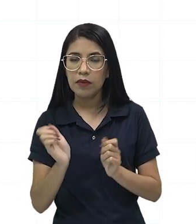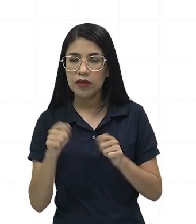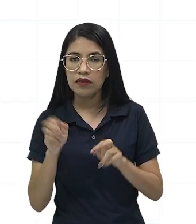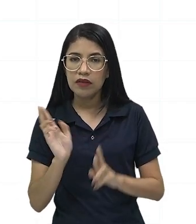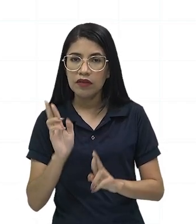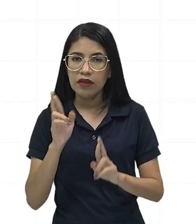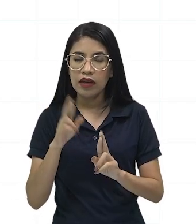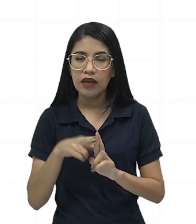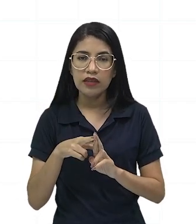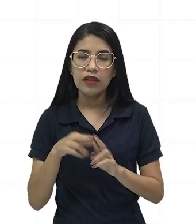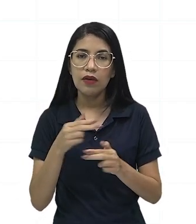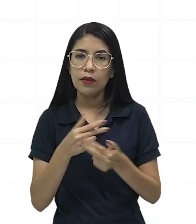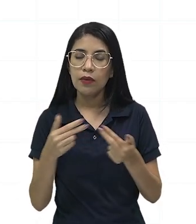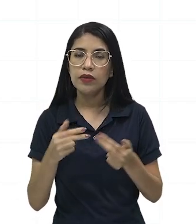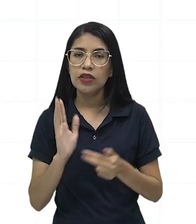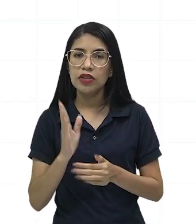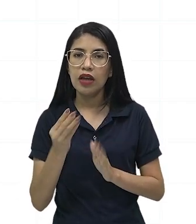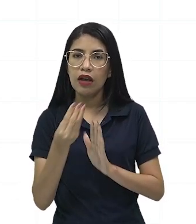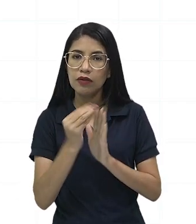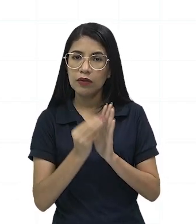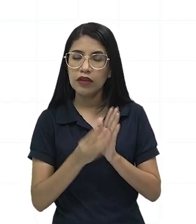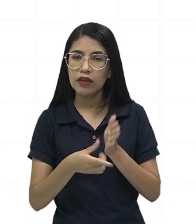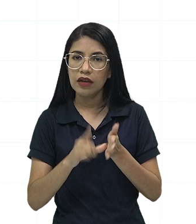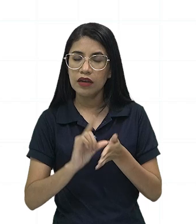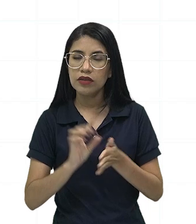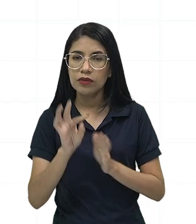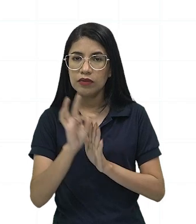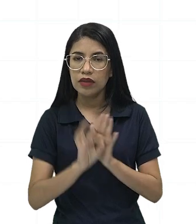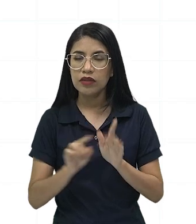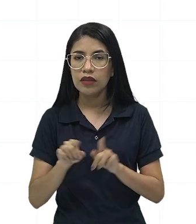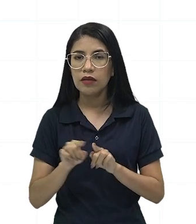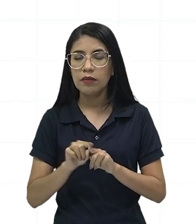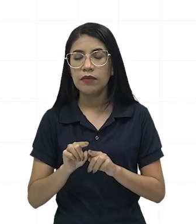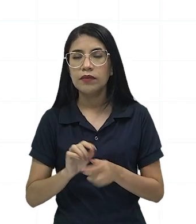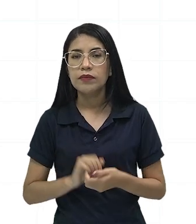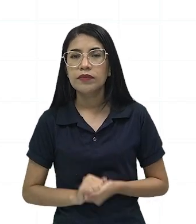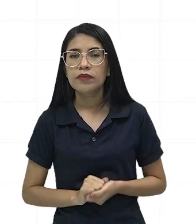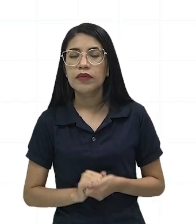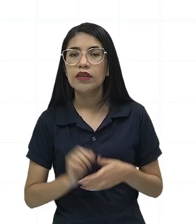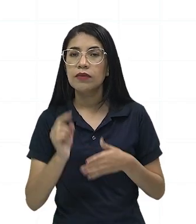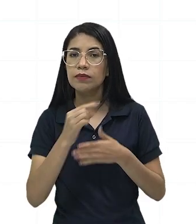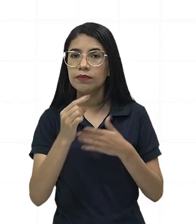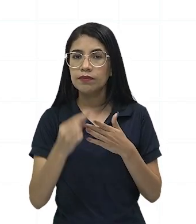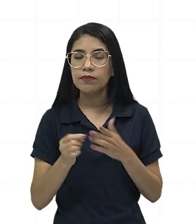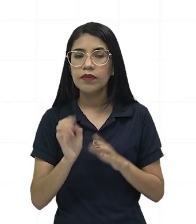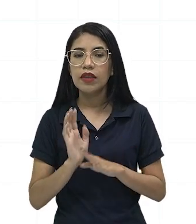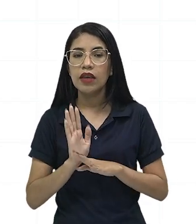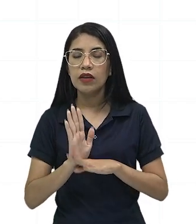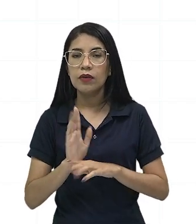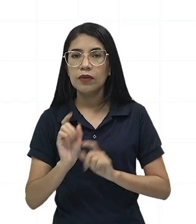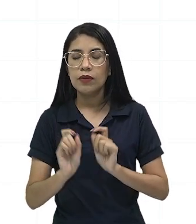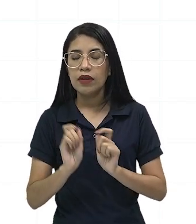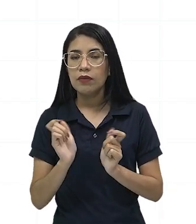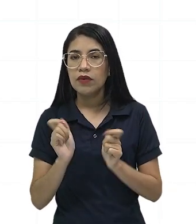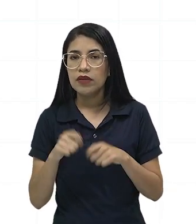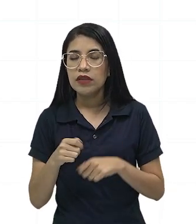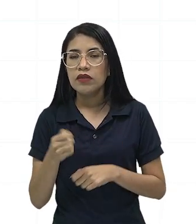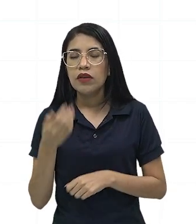já foi mencionado no texto ou conhecido no contexto da comunicação. Esses elementos ajudam a manter